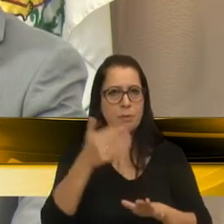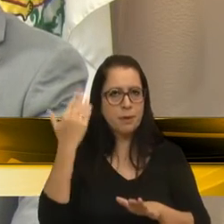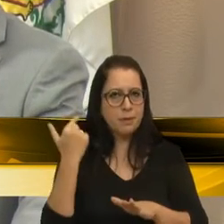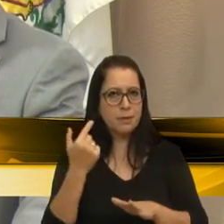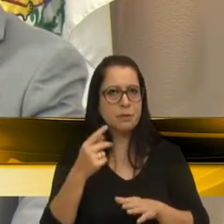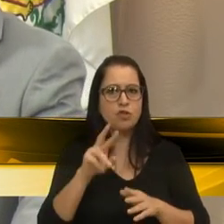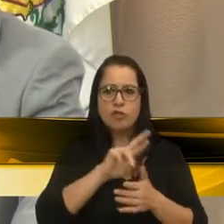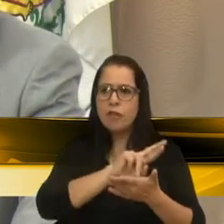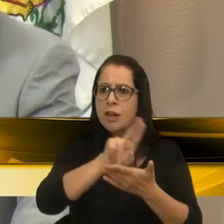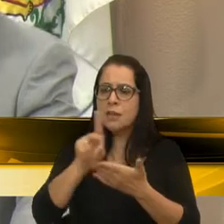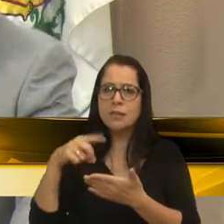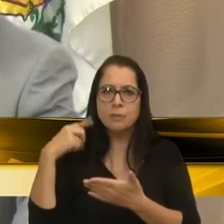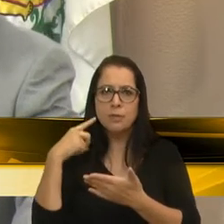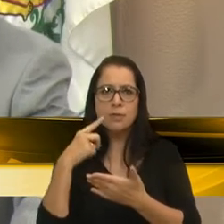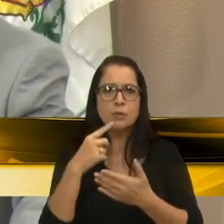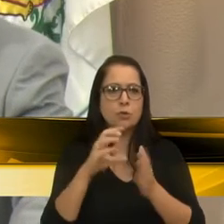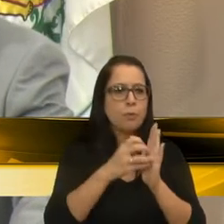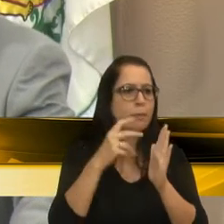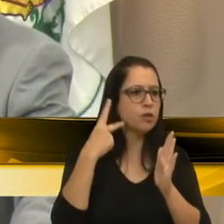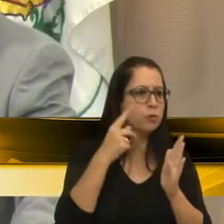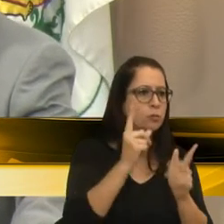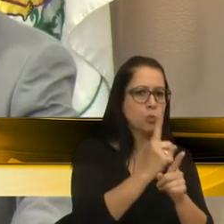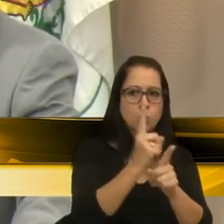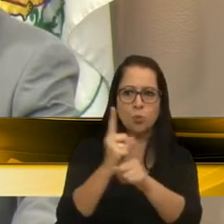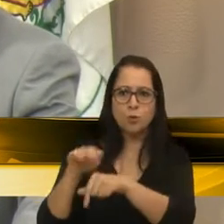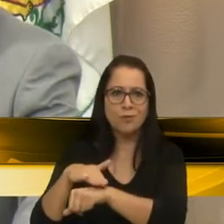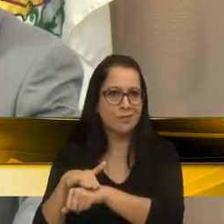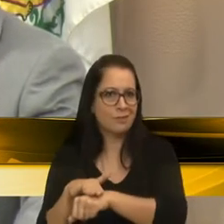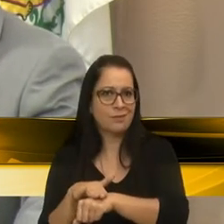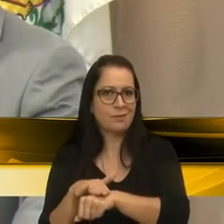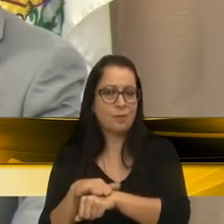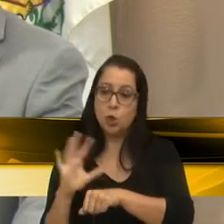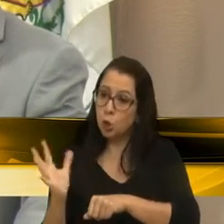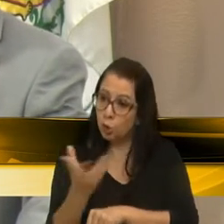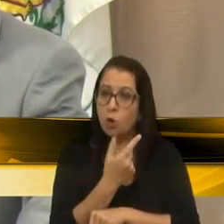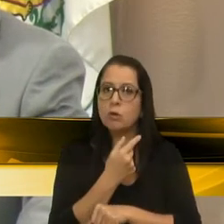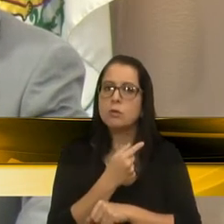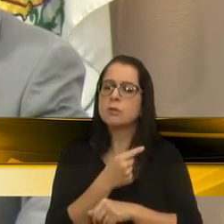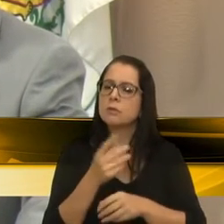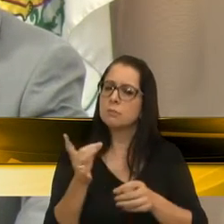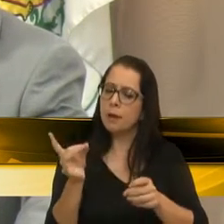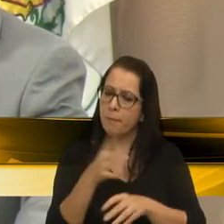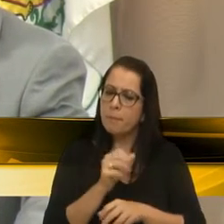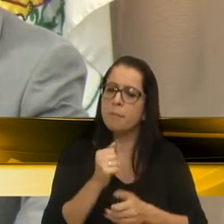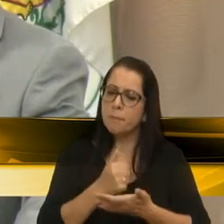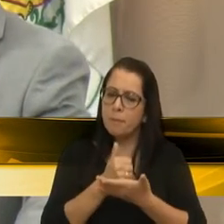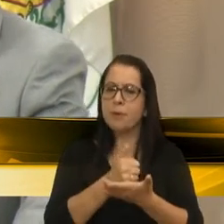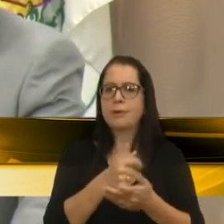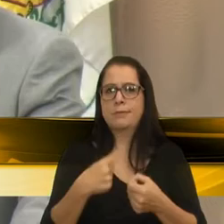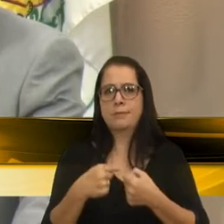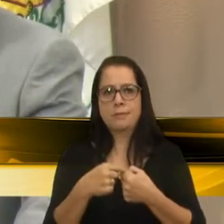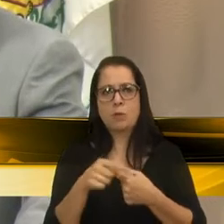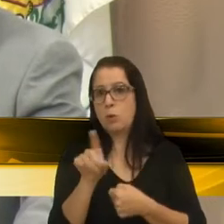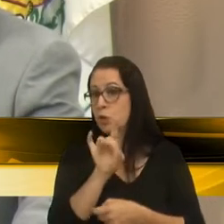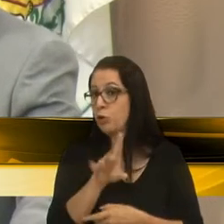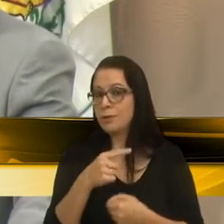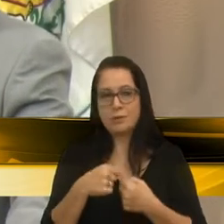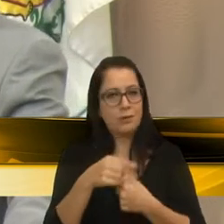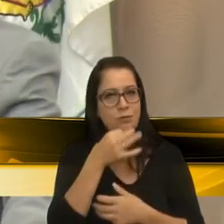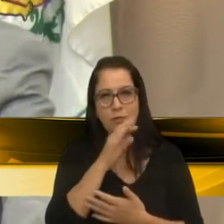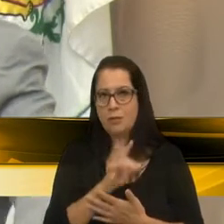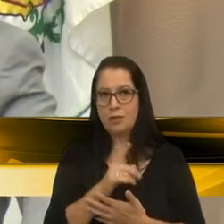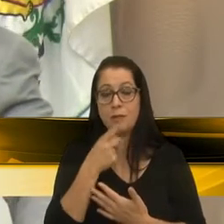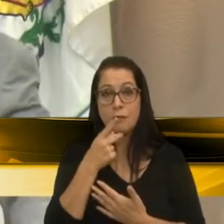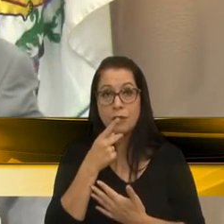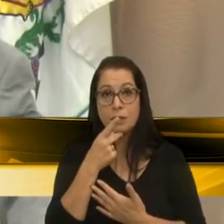vários deputados de todos os partidos que nós pudéssemos encontrar por lá. E todos eles se colocaram à disposição da cidade. E não é só a cidade de Caxias do Sul. Nós estamos